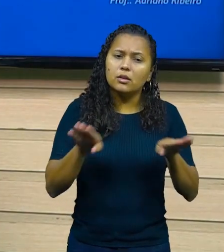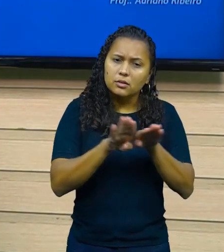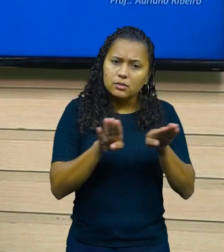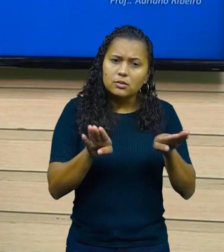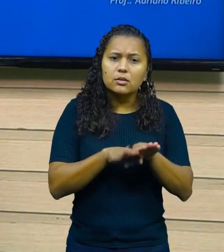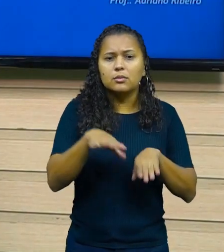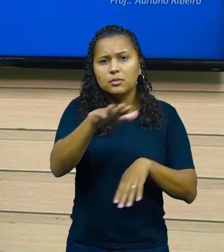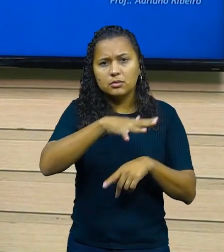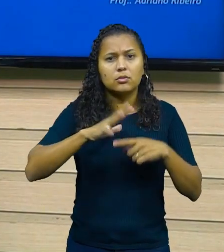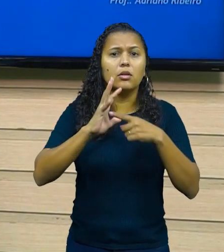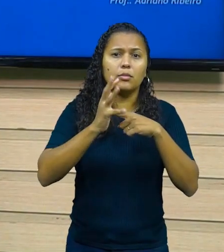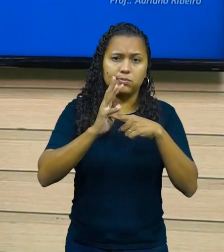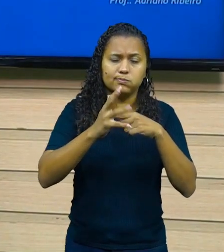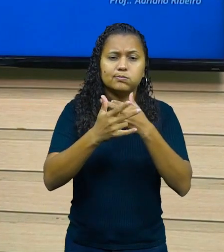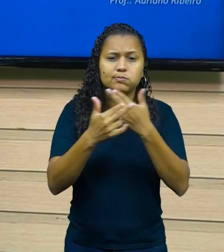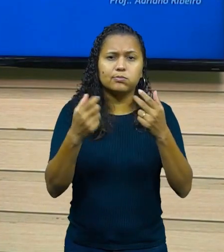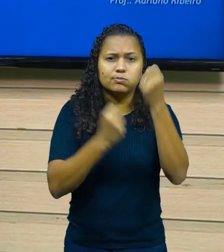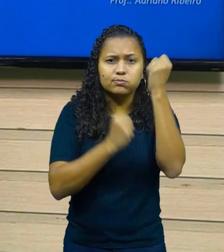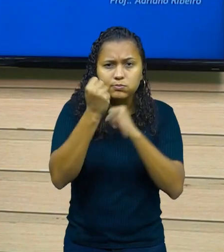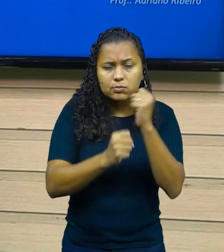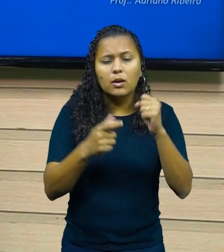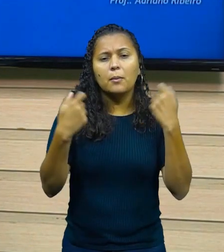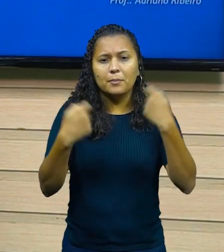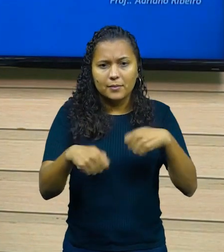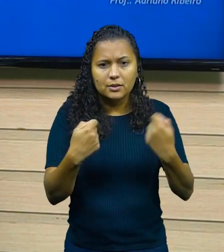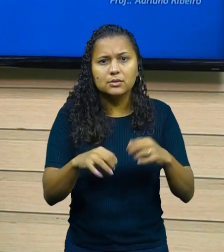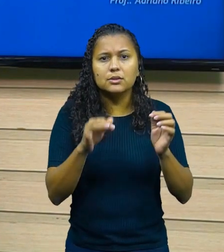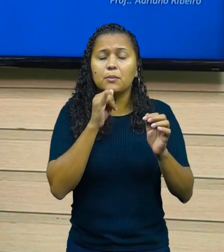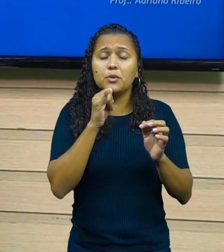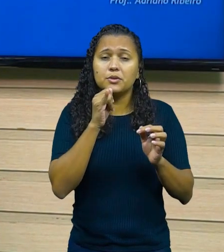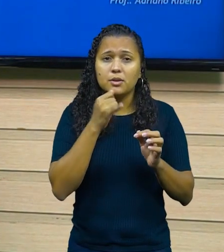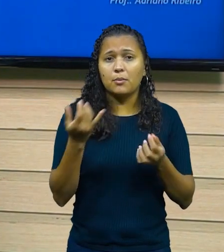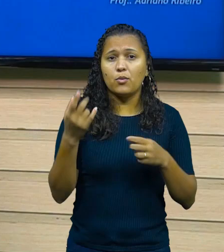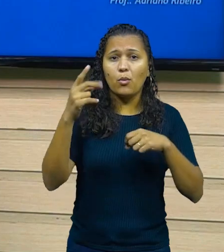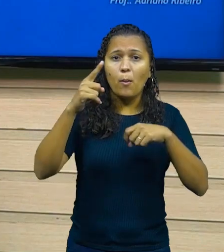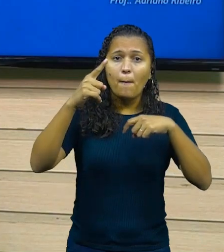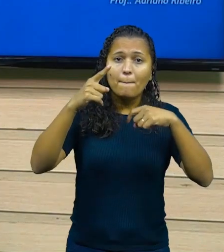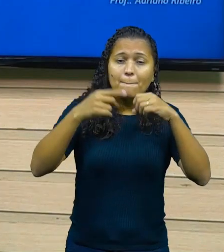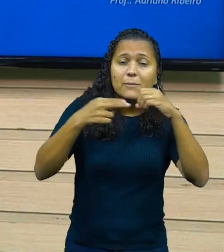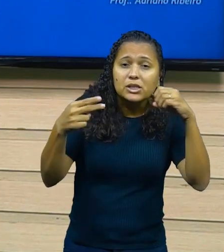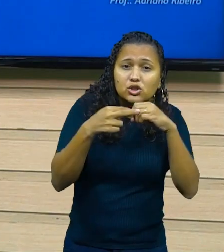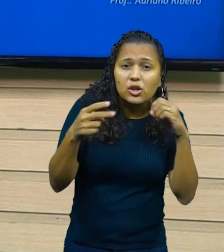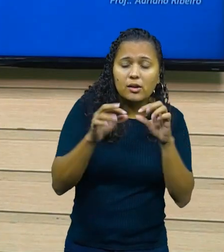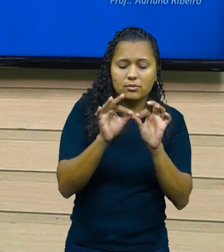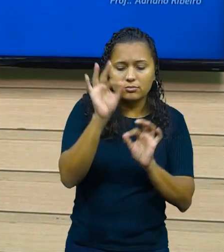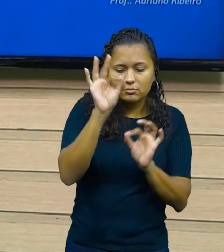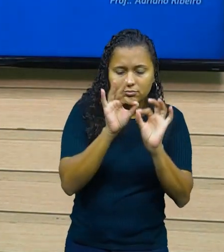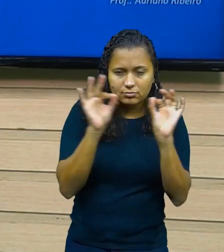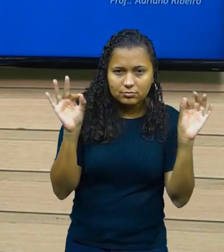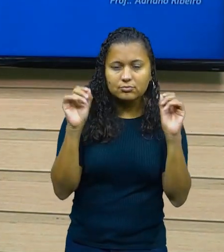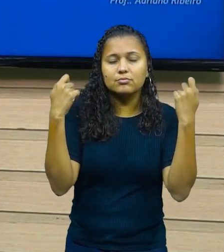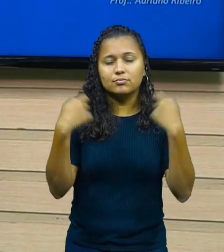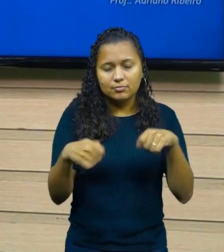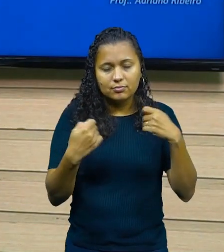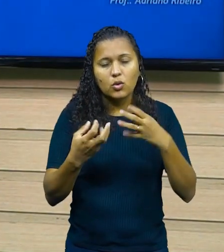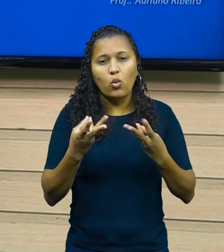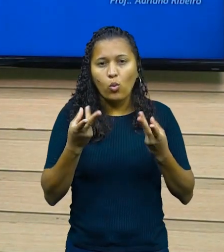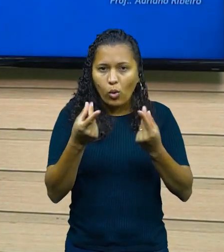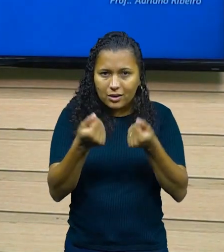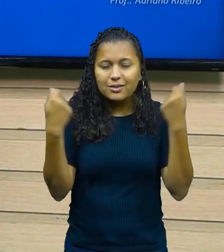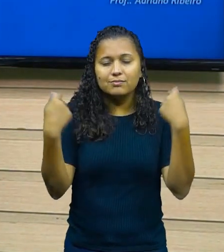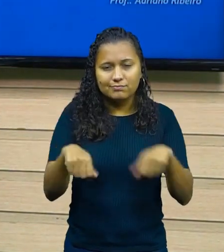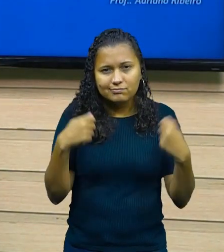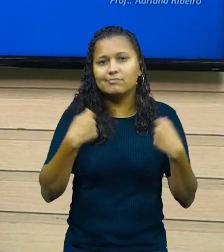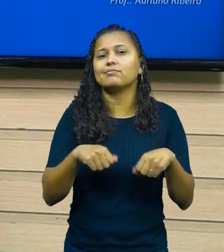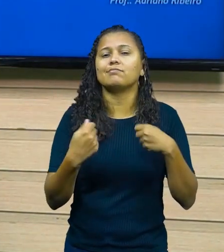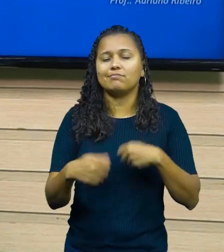campo industrial a medição de peças, né? Para que você tenha peças que você consiga replicar com qualidade, que essas réplicas tenham